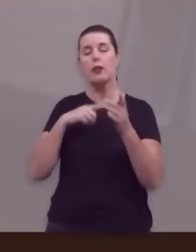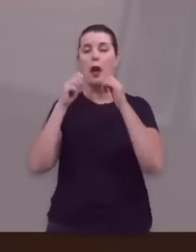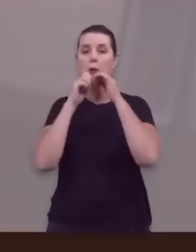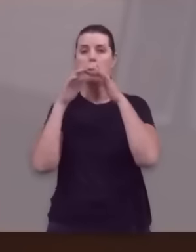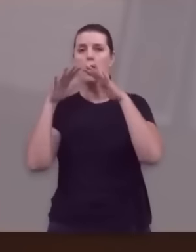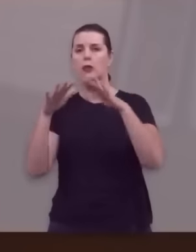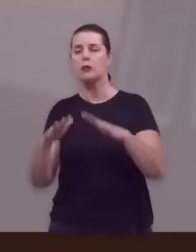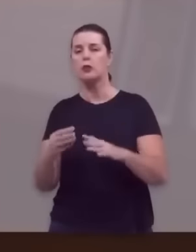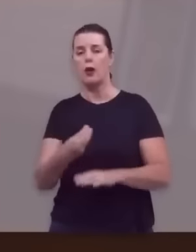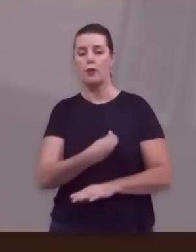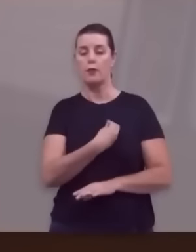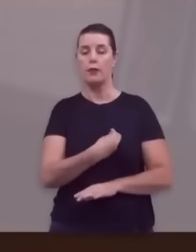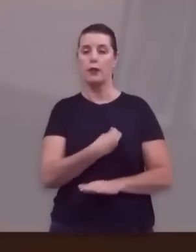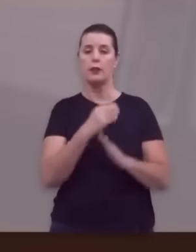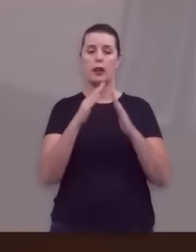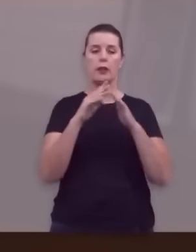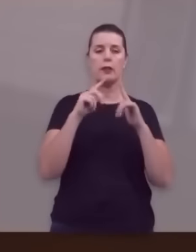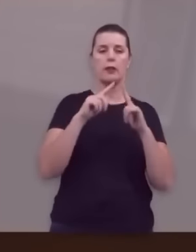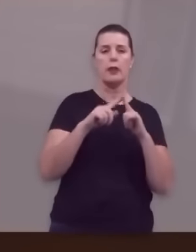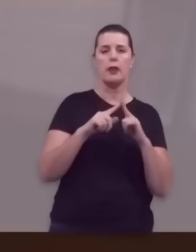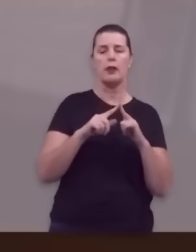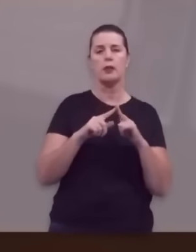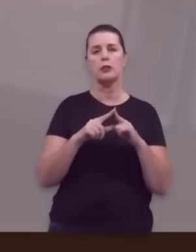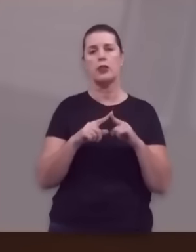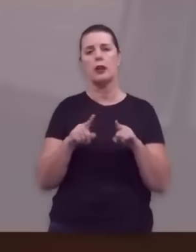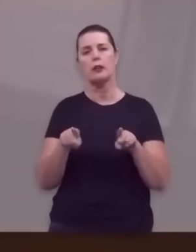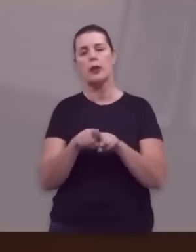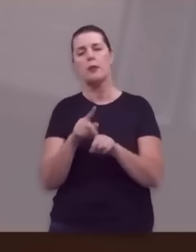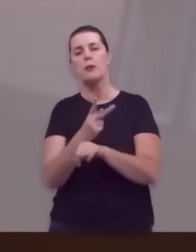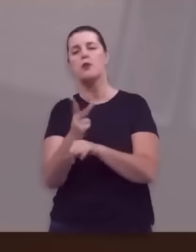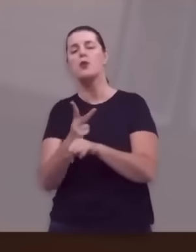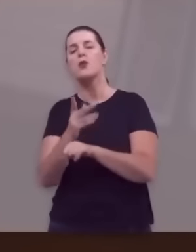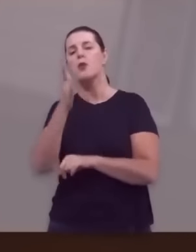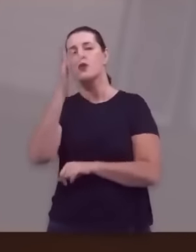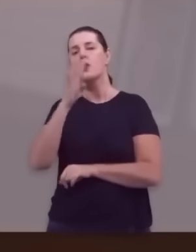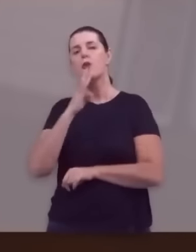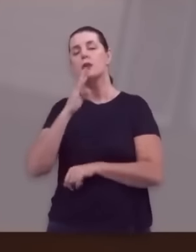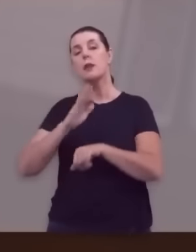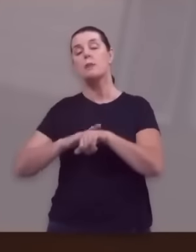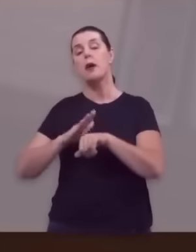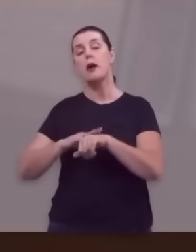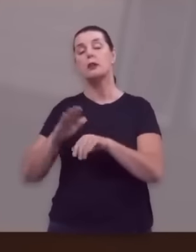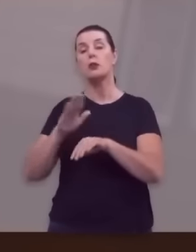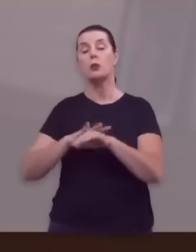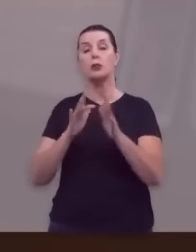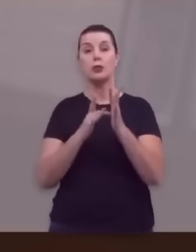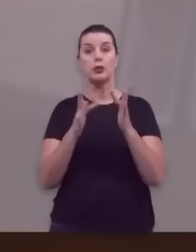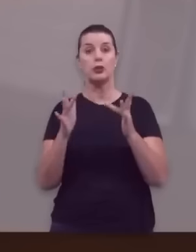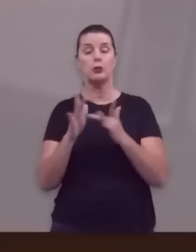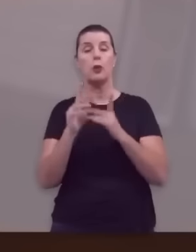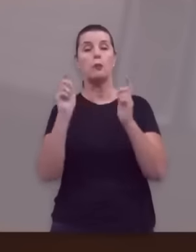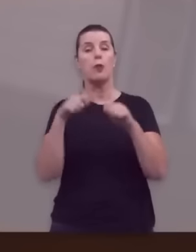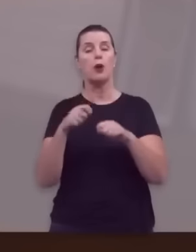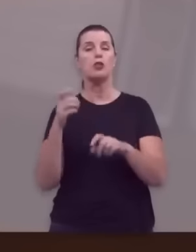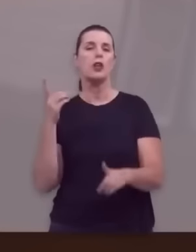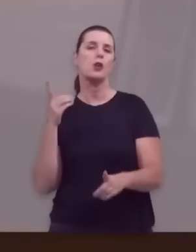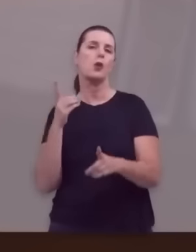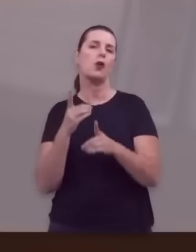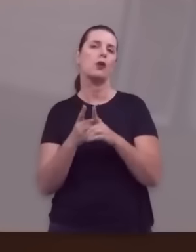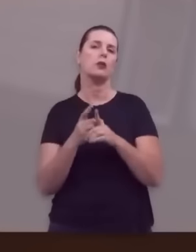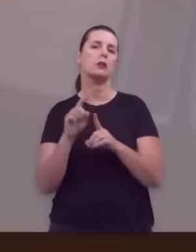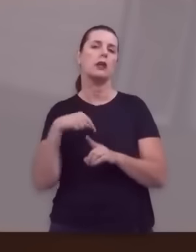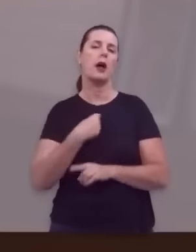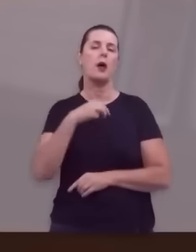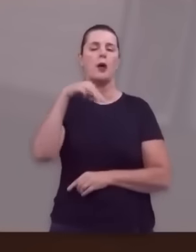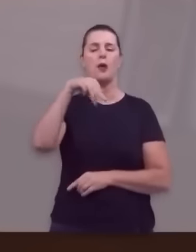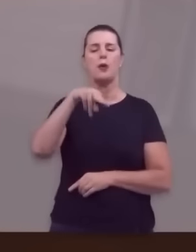abençoado a vida da igreja e daqueles que têm procurado conhecer um pouco mais a respeito de Jesus você pode encontrar isso na